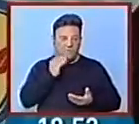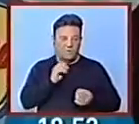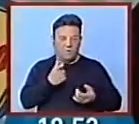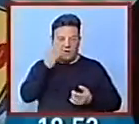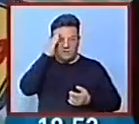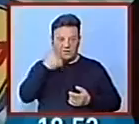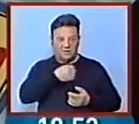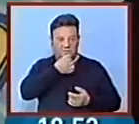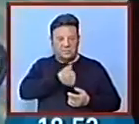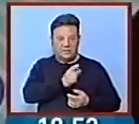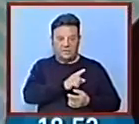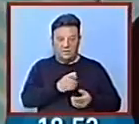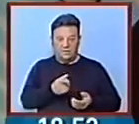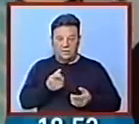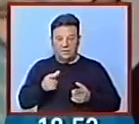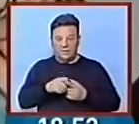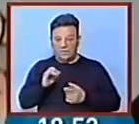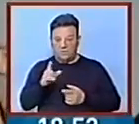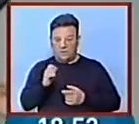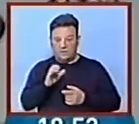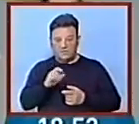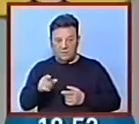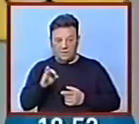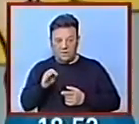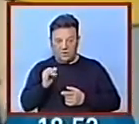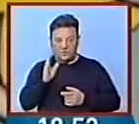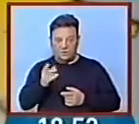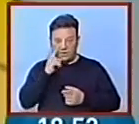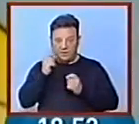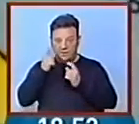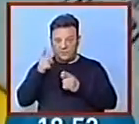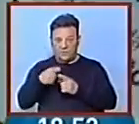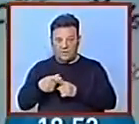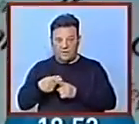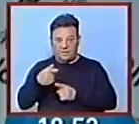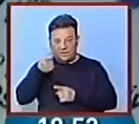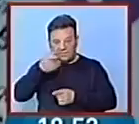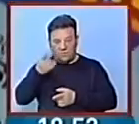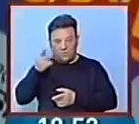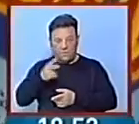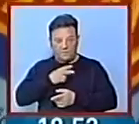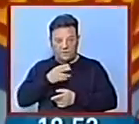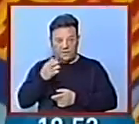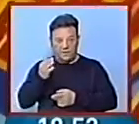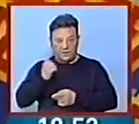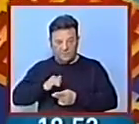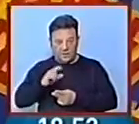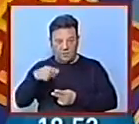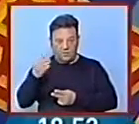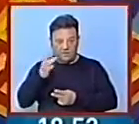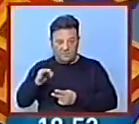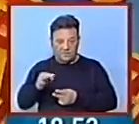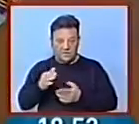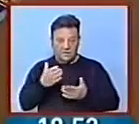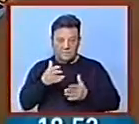que está incorreto. A coleção Heróis já conseguiu despertar a atenção de uma universidade em Espanha e outra em França. Mais de 100